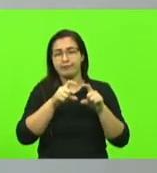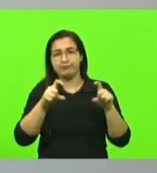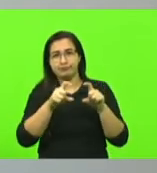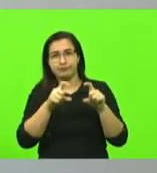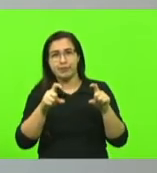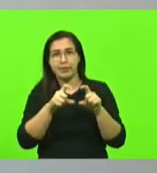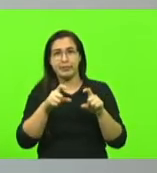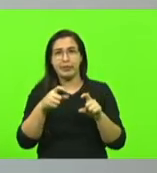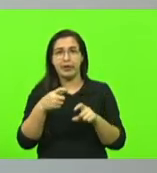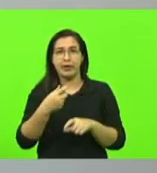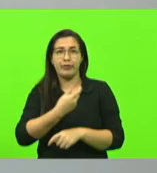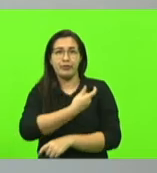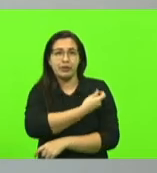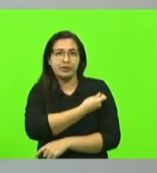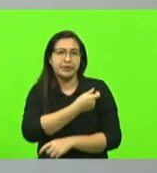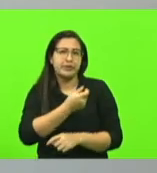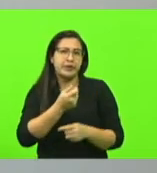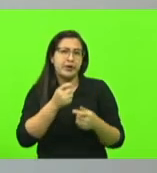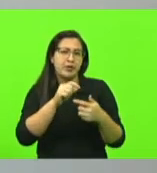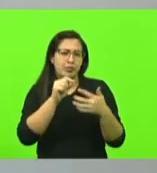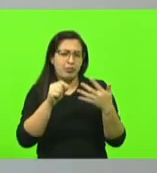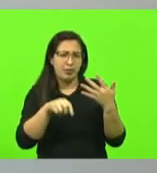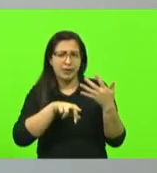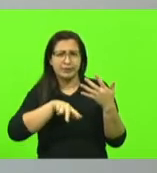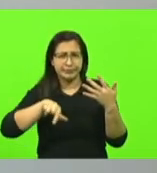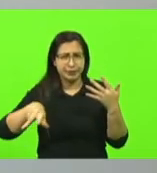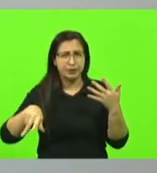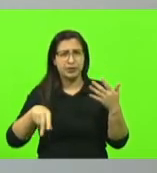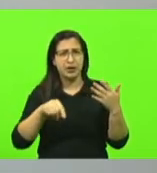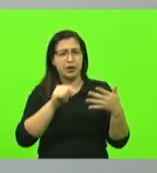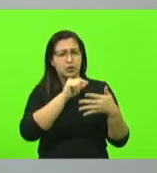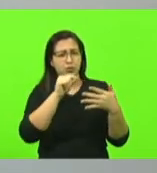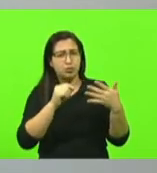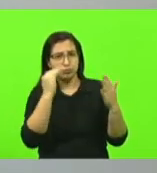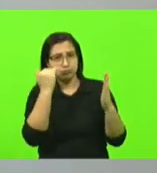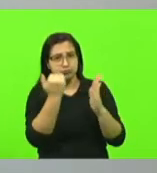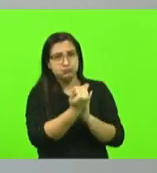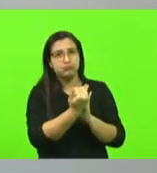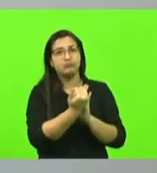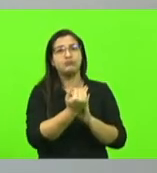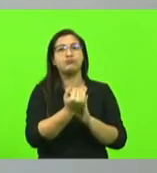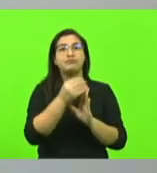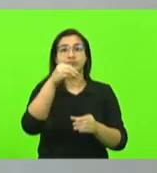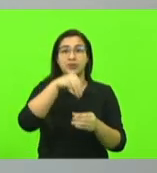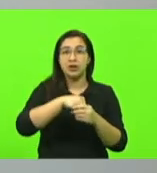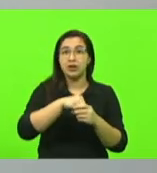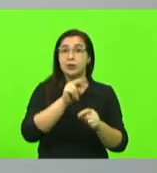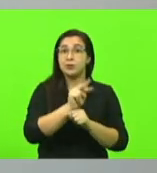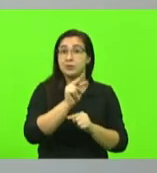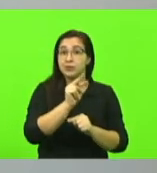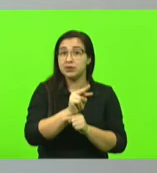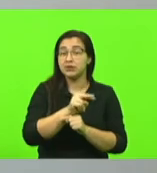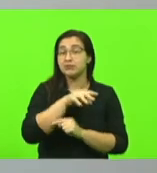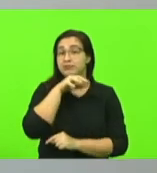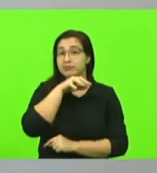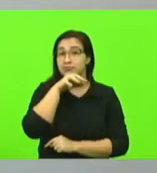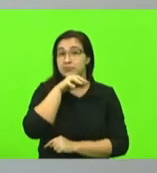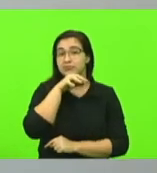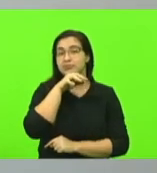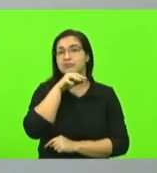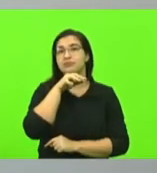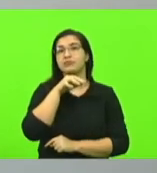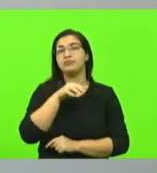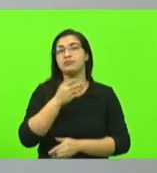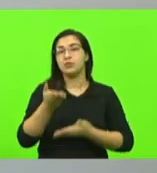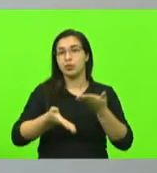de ter vários regramentos dentro de uma sistemática da proteção animal, também com o olhar em relação aos condôminos.